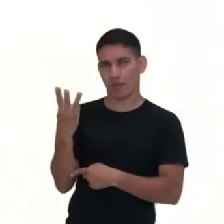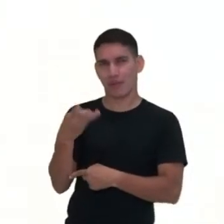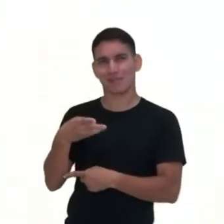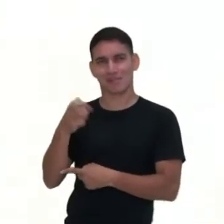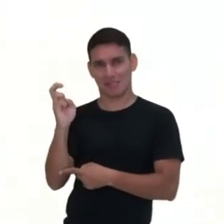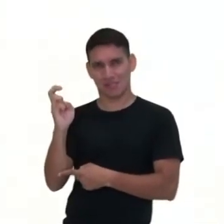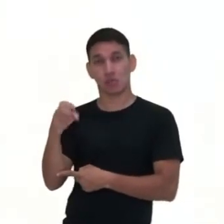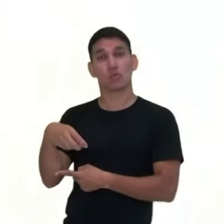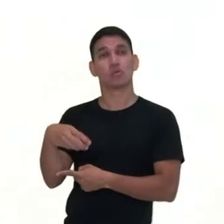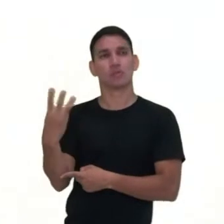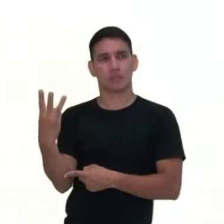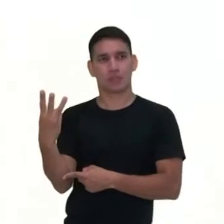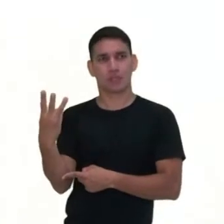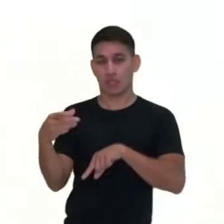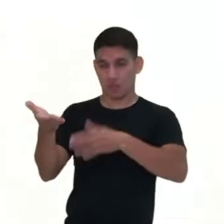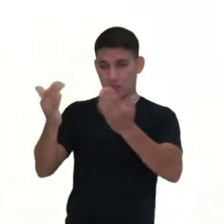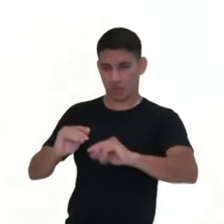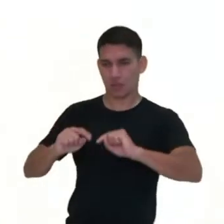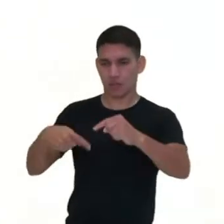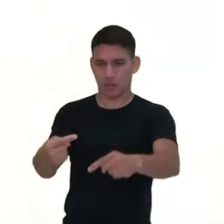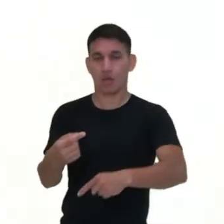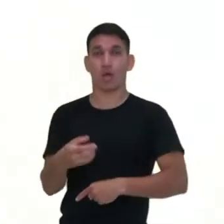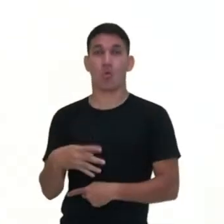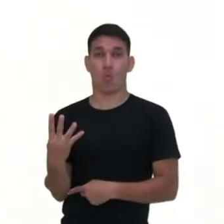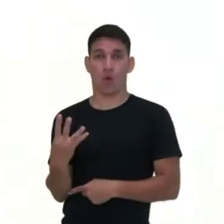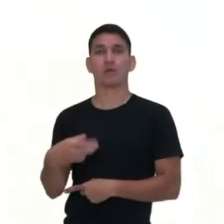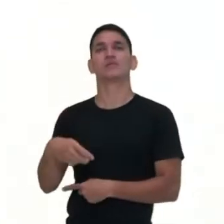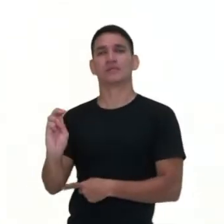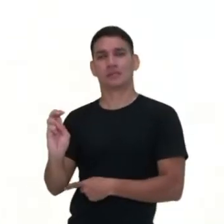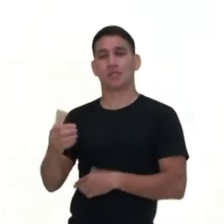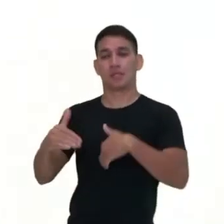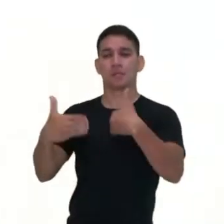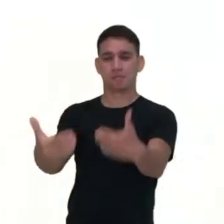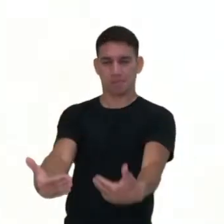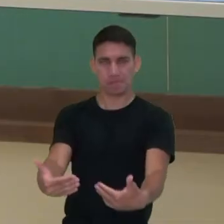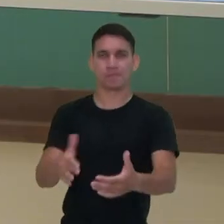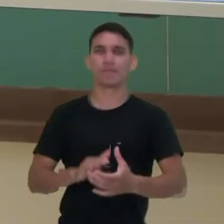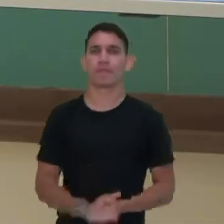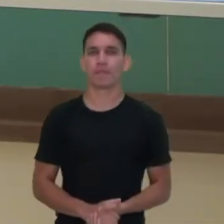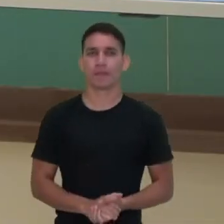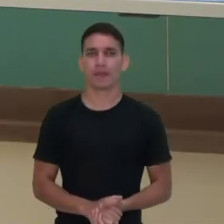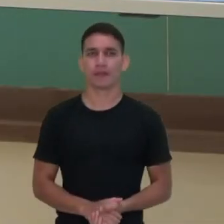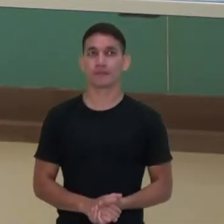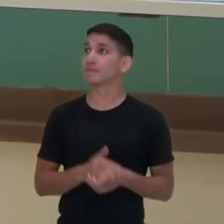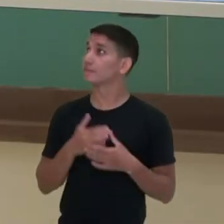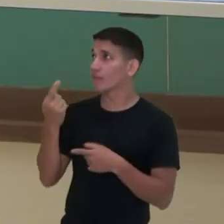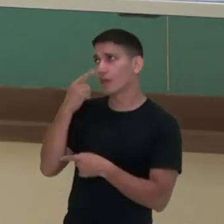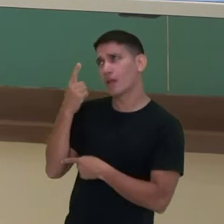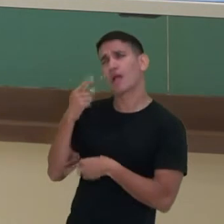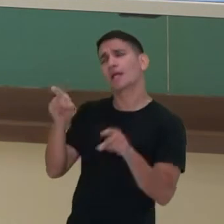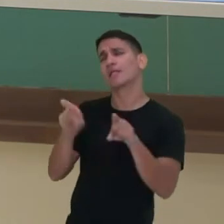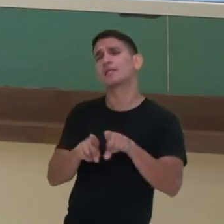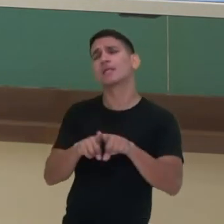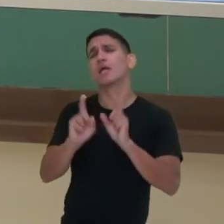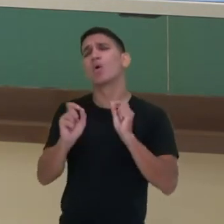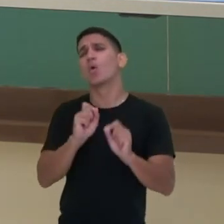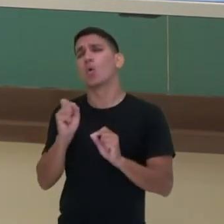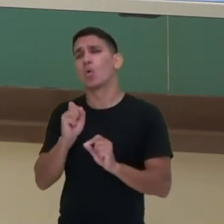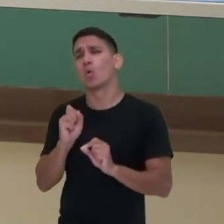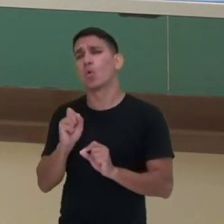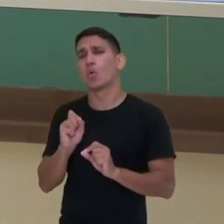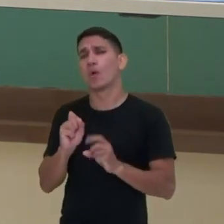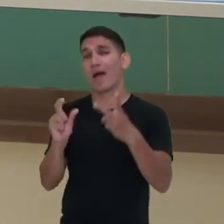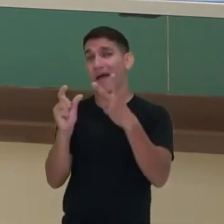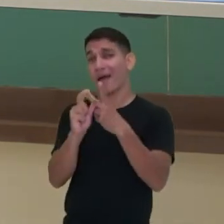5, o 3 dessa geração de baixo, o 4 e o 5 também da geração de baixo, tá? E pelo menos tem um alelo